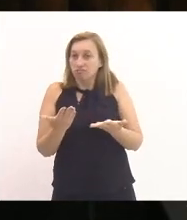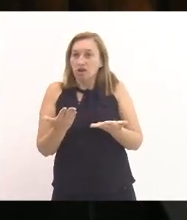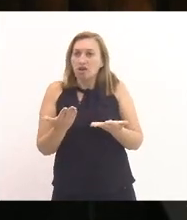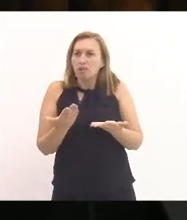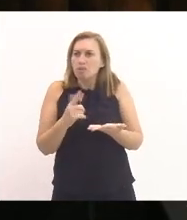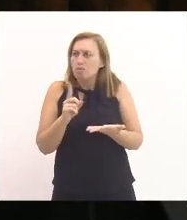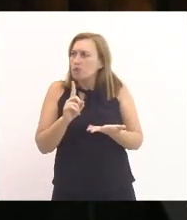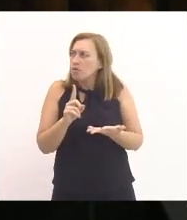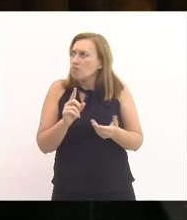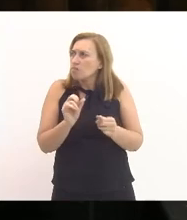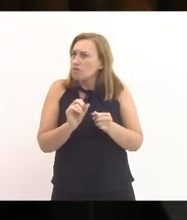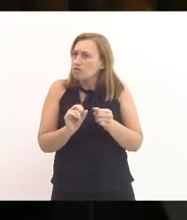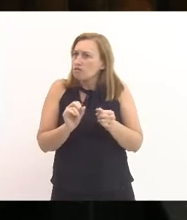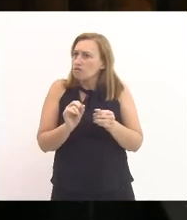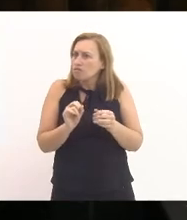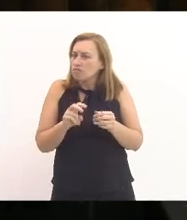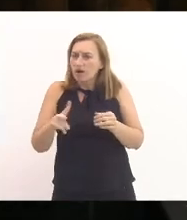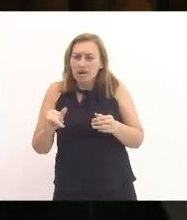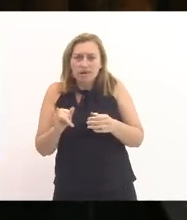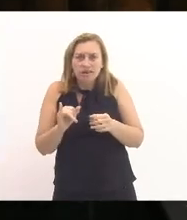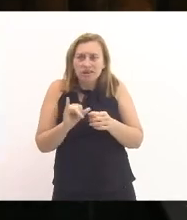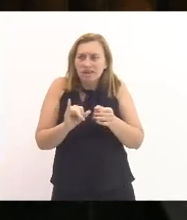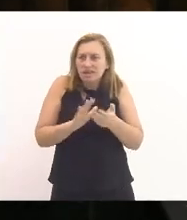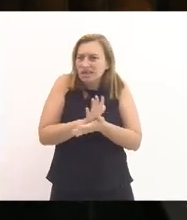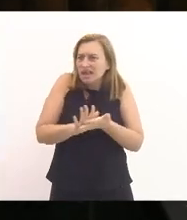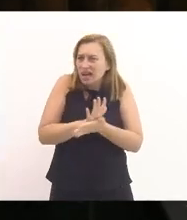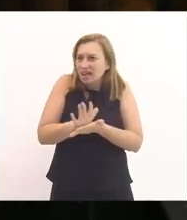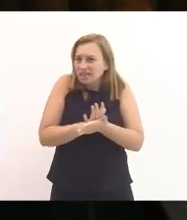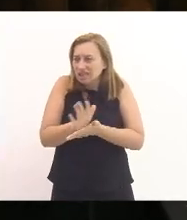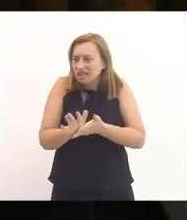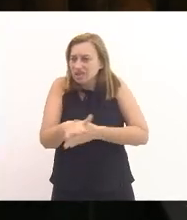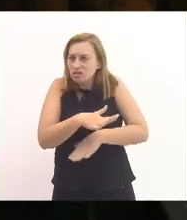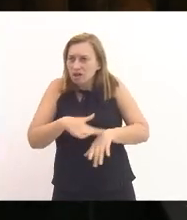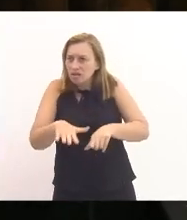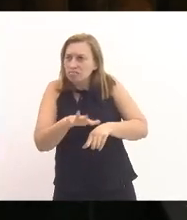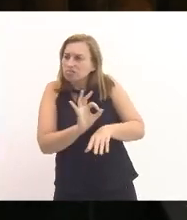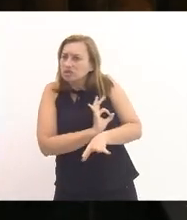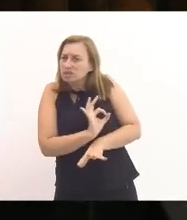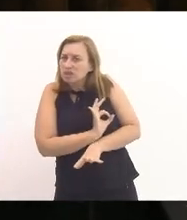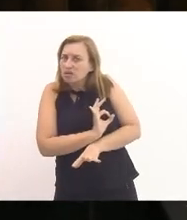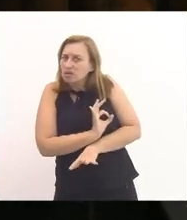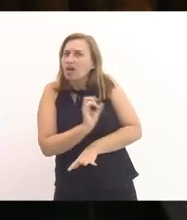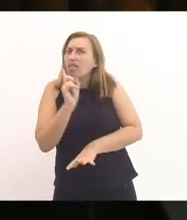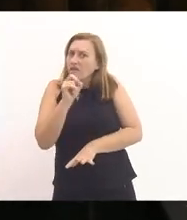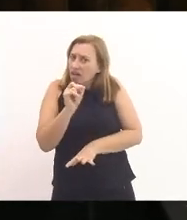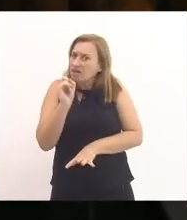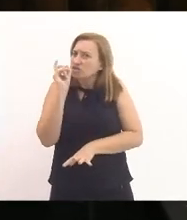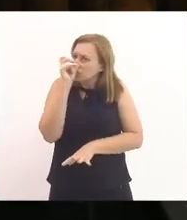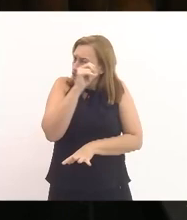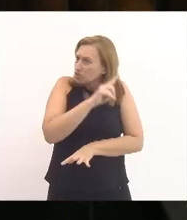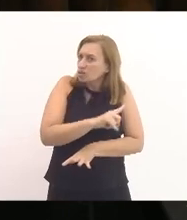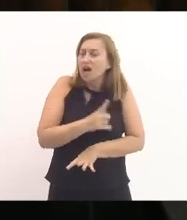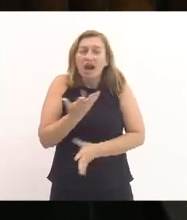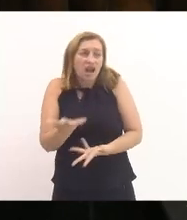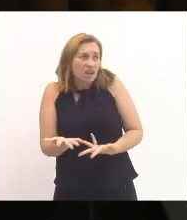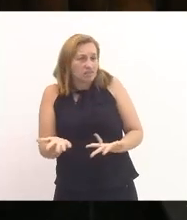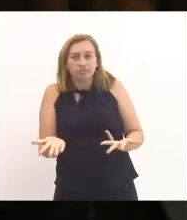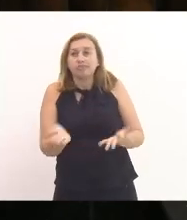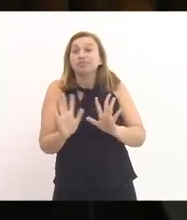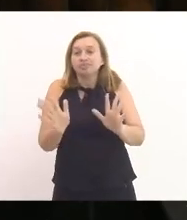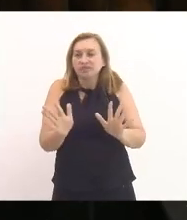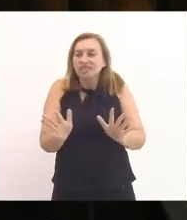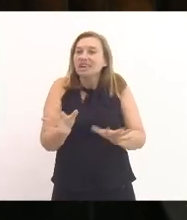vai almoçar mais nada na sua carreira policial e é muito complicado amor você quiser não